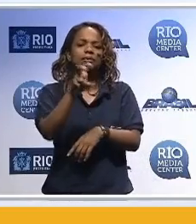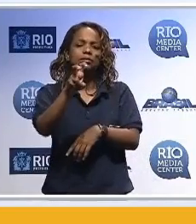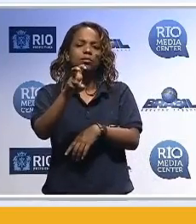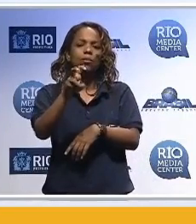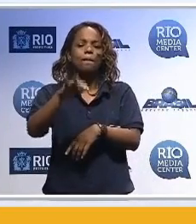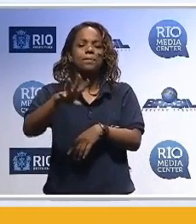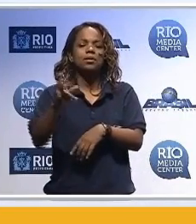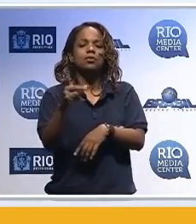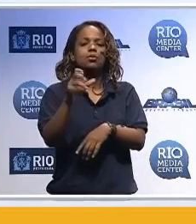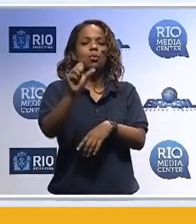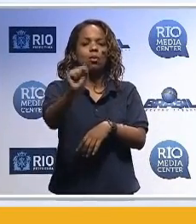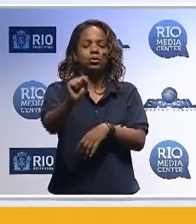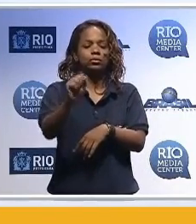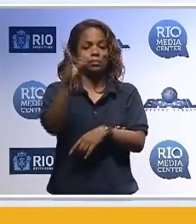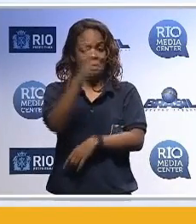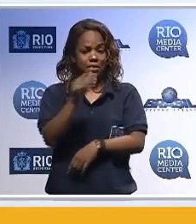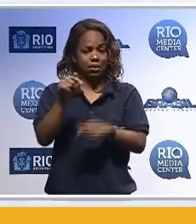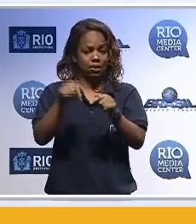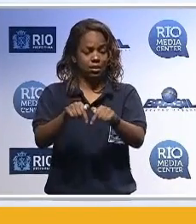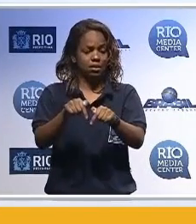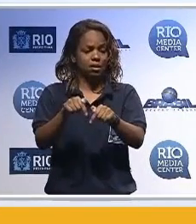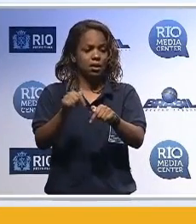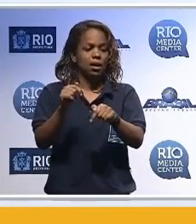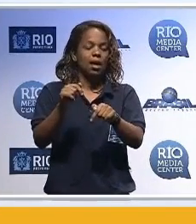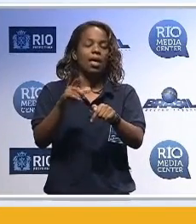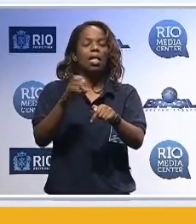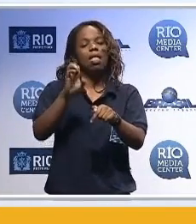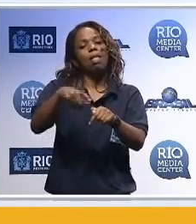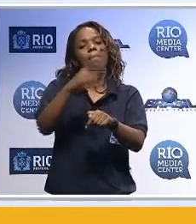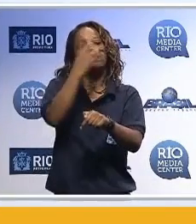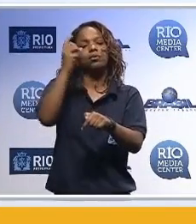na verdade, isso são pessoas que se